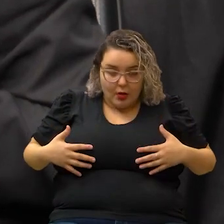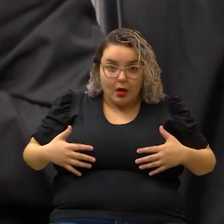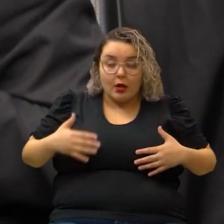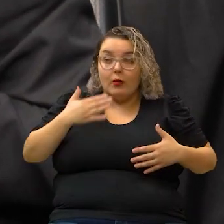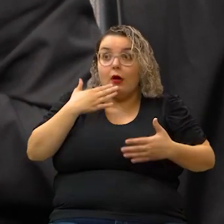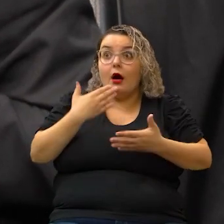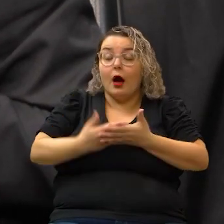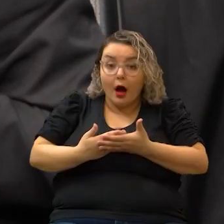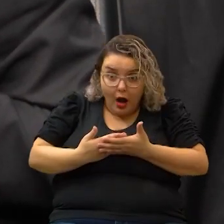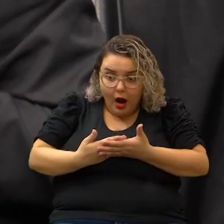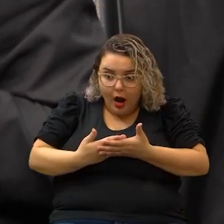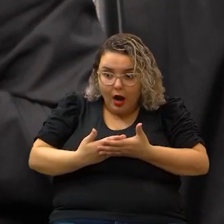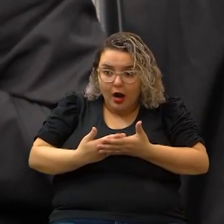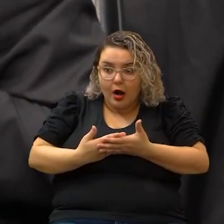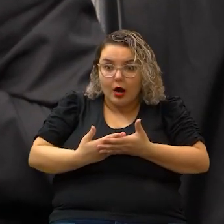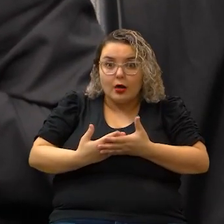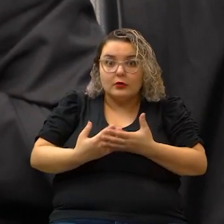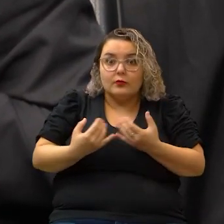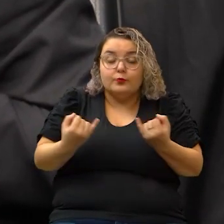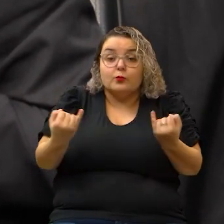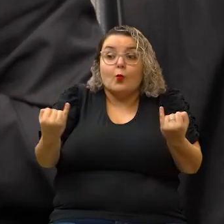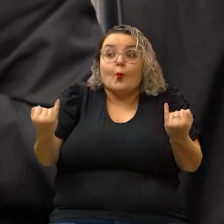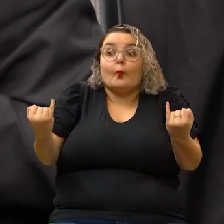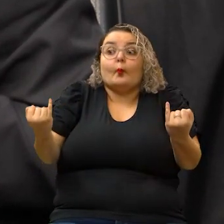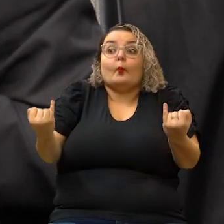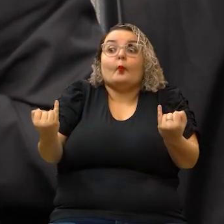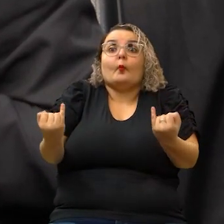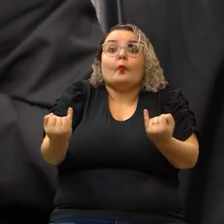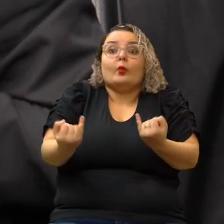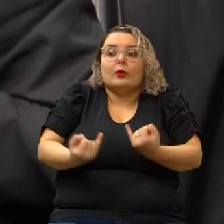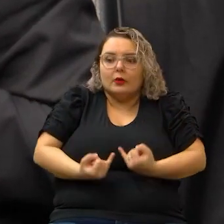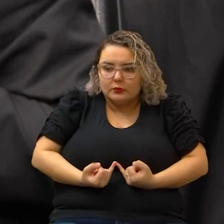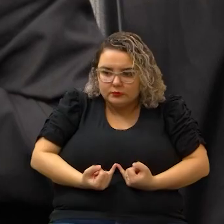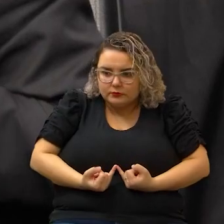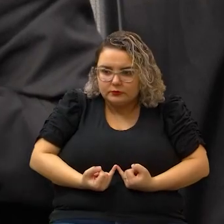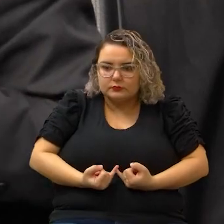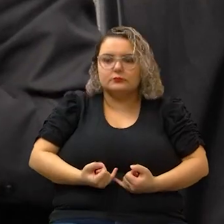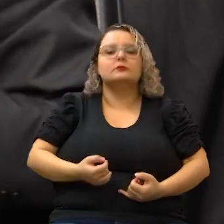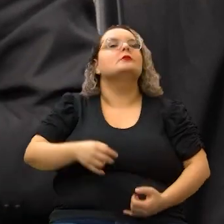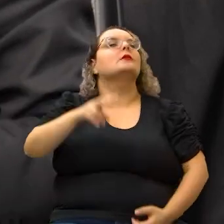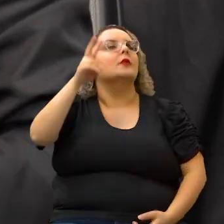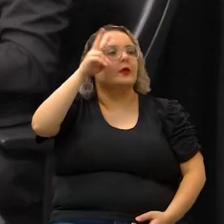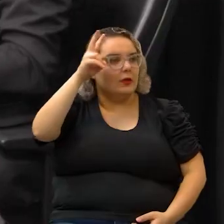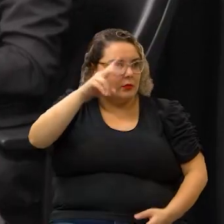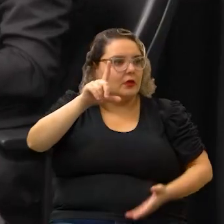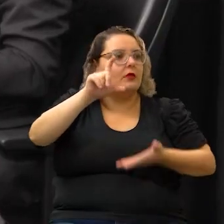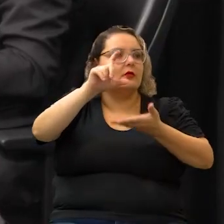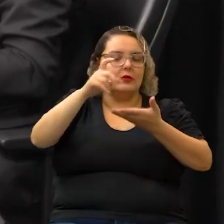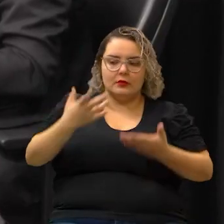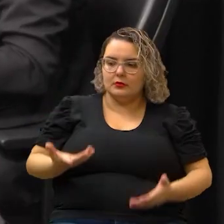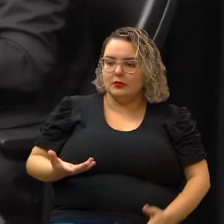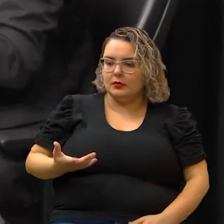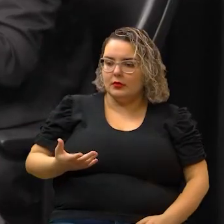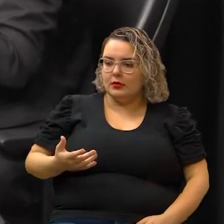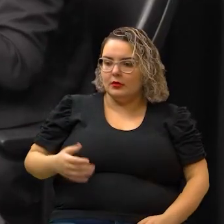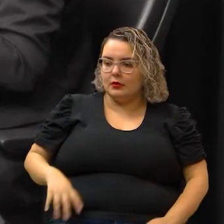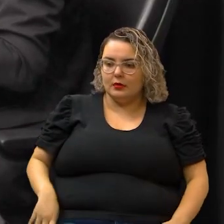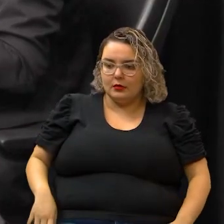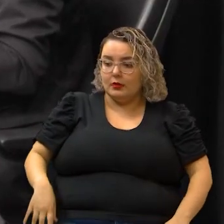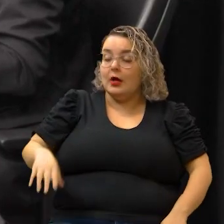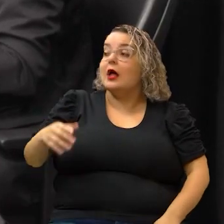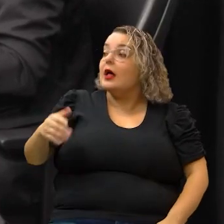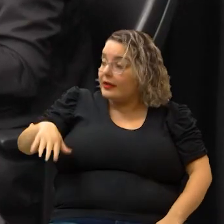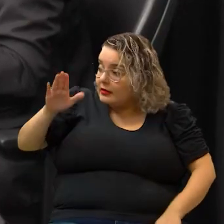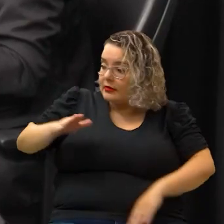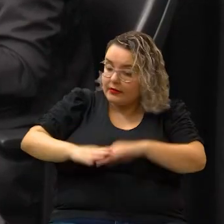foi aí que eu levei um choque. Eu era só pele e osso. A gente lembra daquelas fotos. Ela falou assim para mim, levanta a mão.